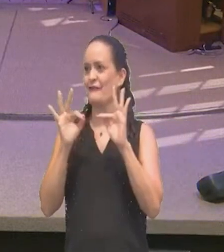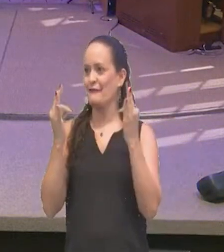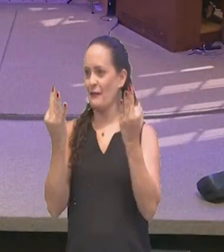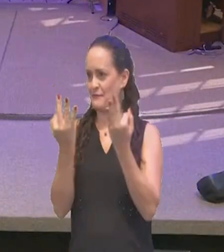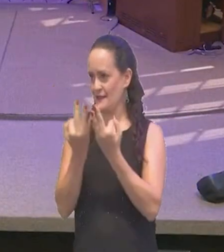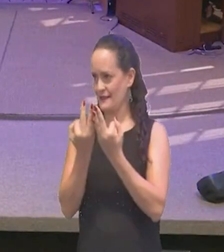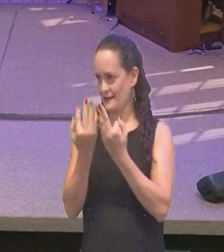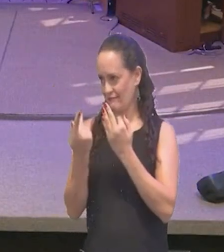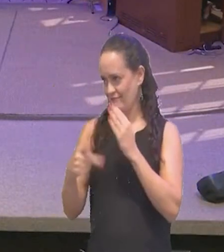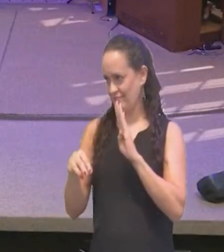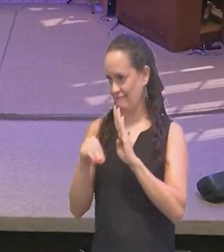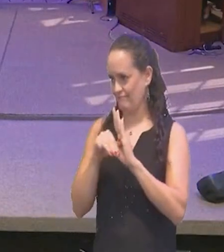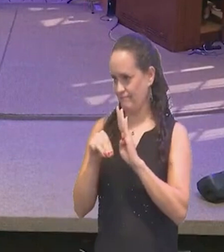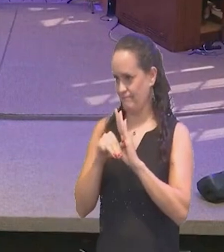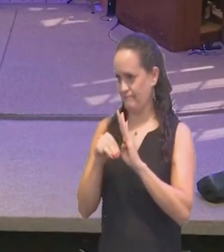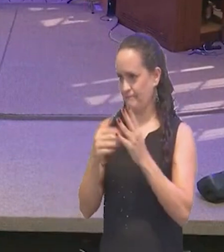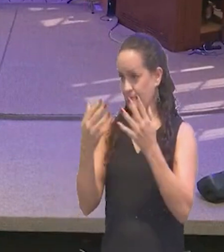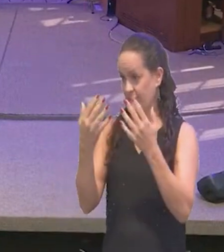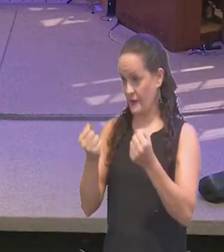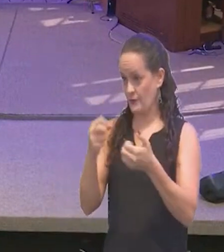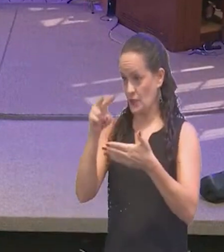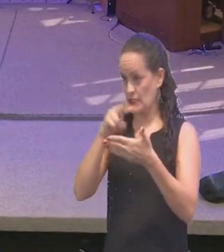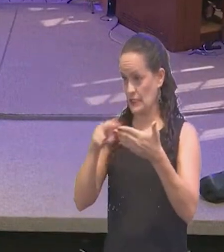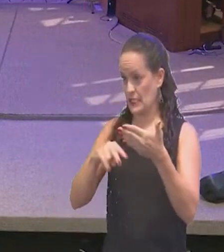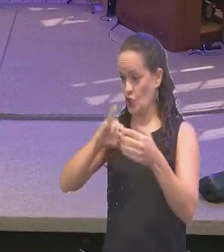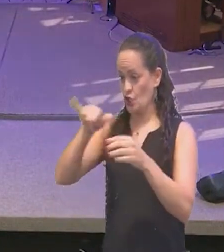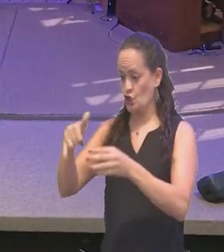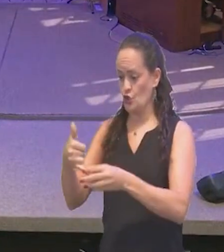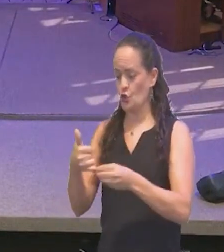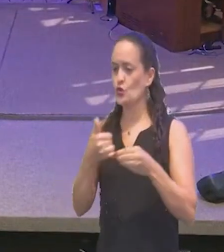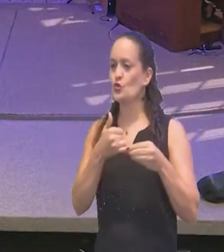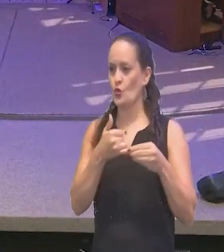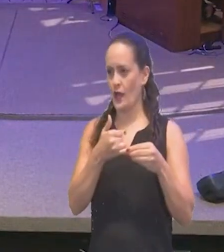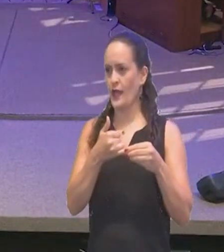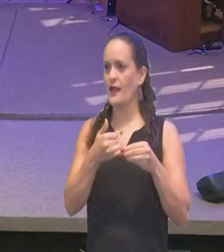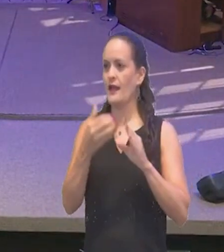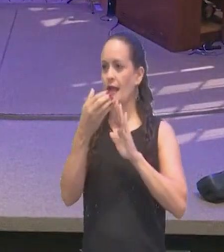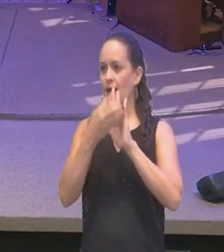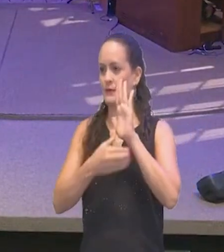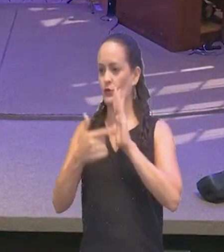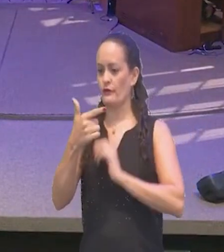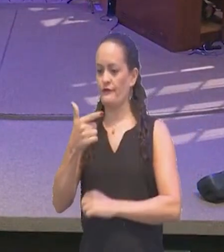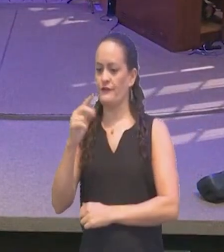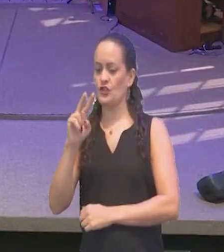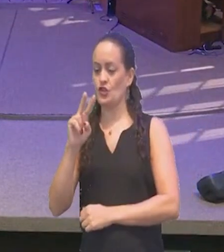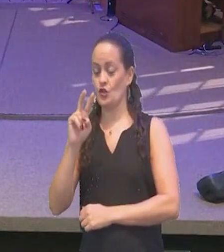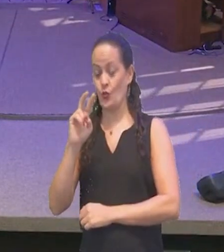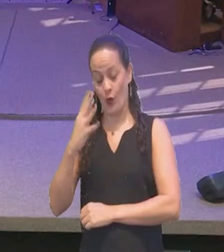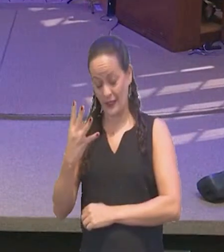igreja. Josué 24, versos 14 e 15.